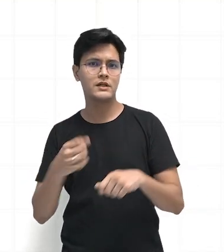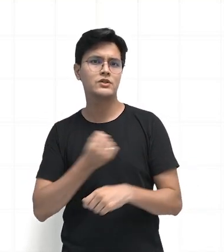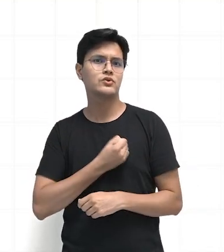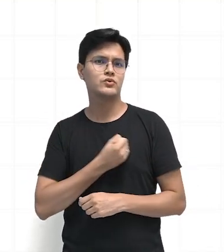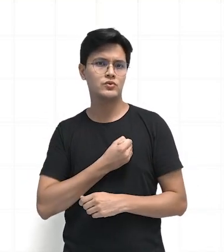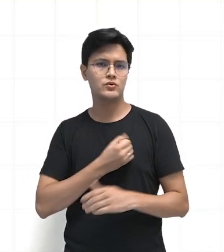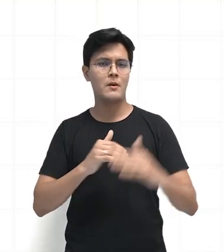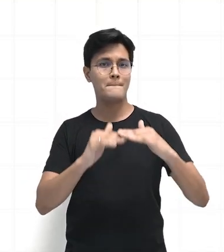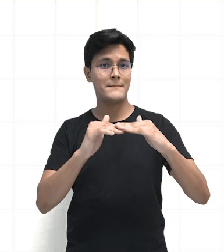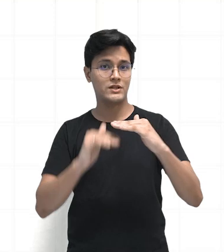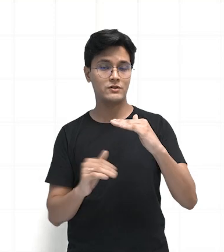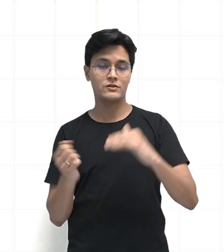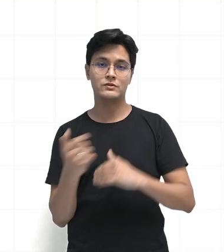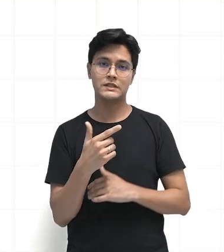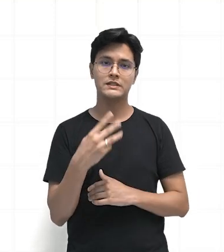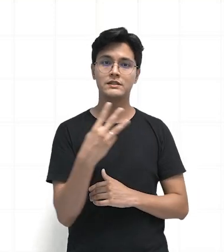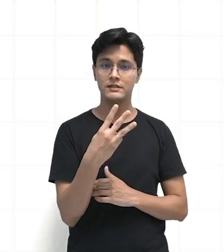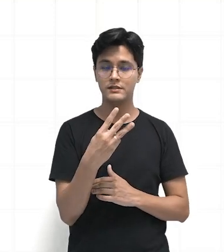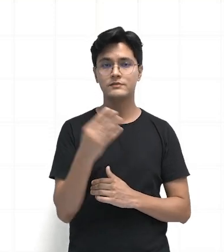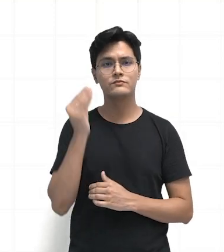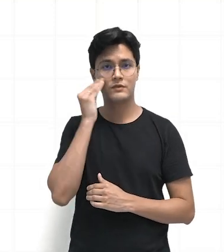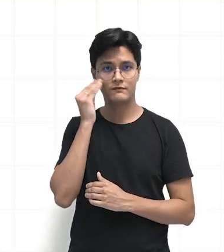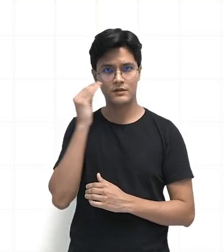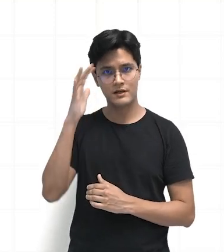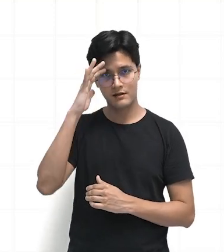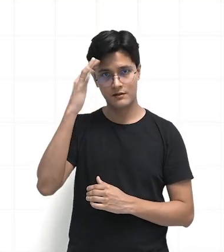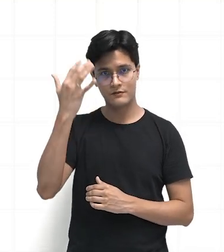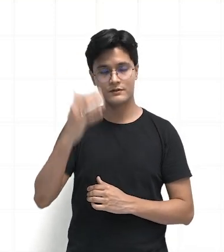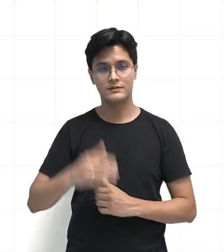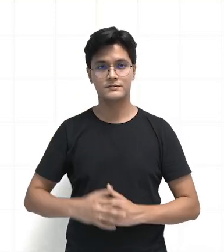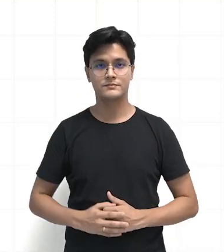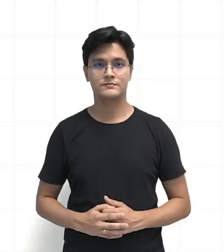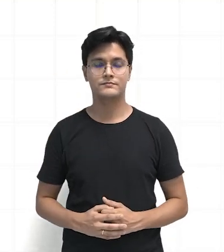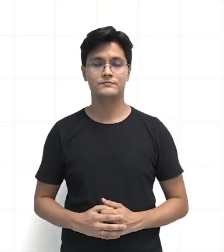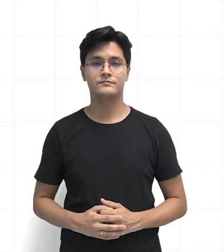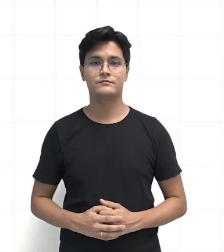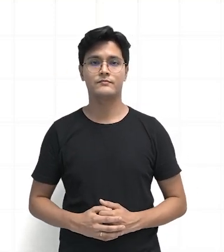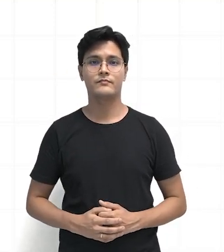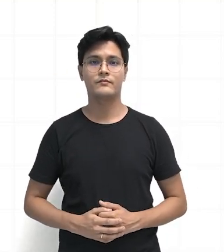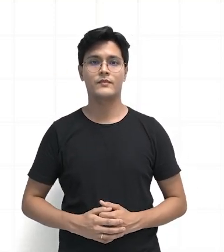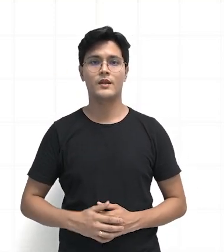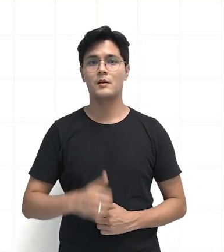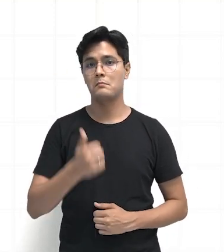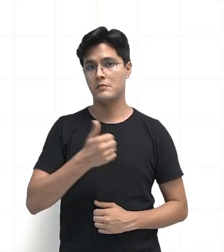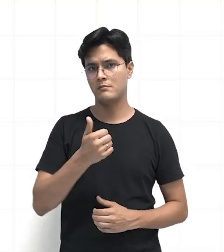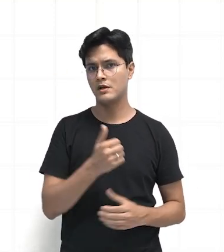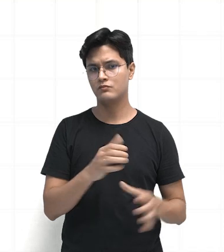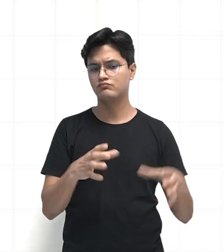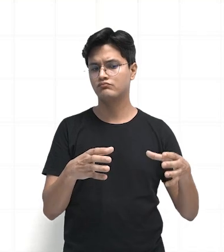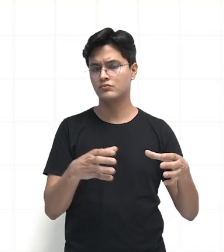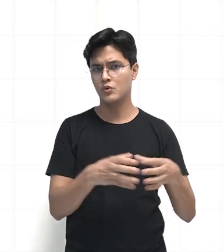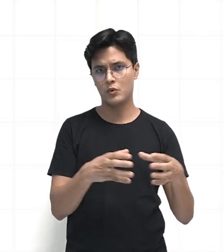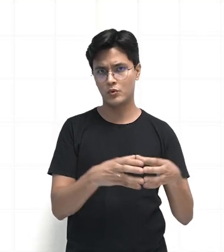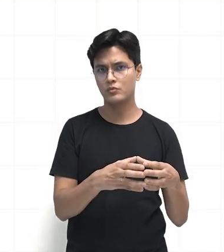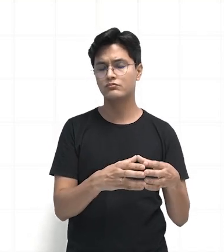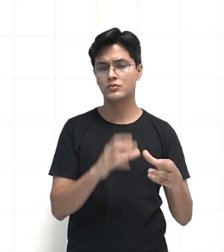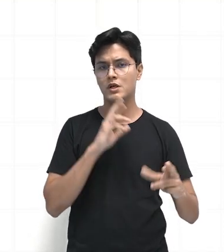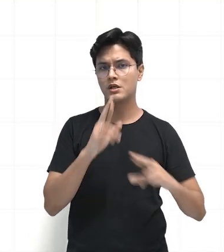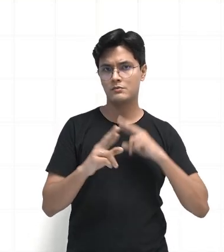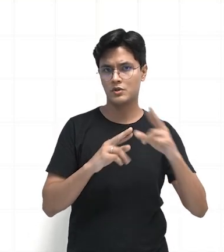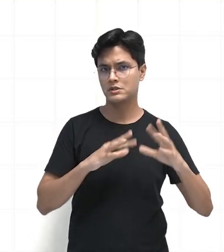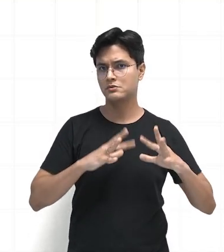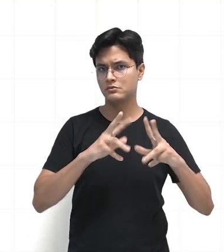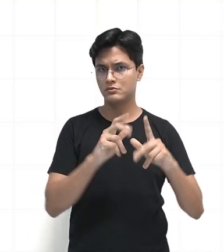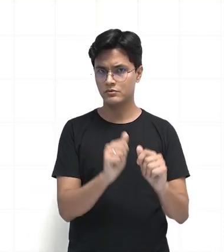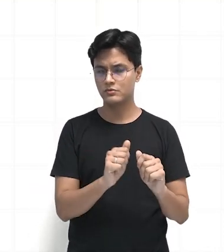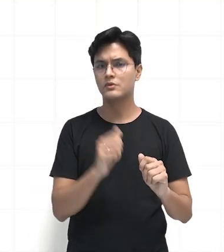3? Vamos verificar, então. Vamos para a solução. Primeiro, o espaço amostral nós já sabemos. Todos os